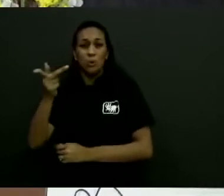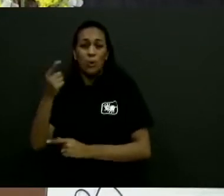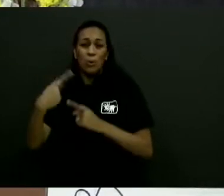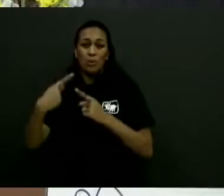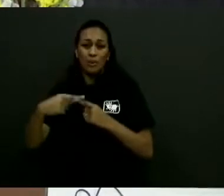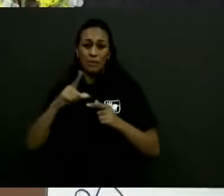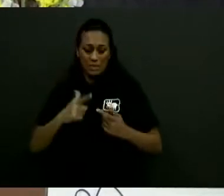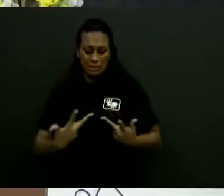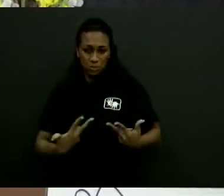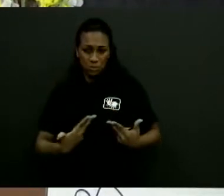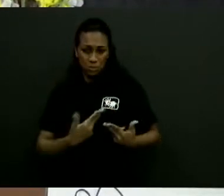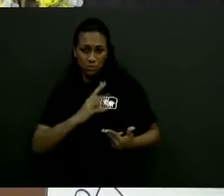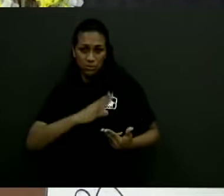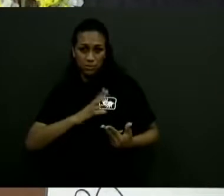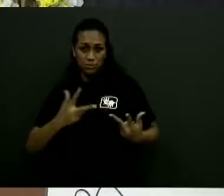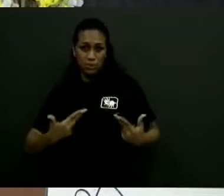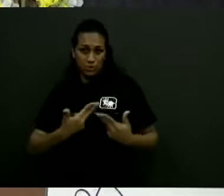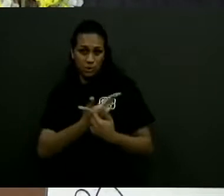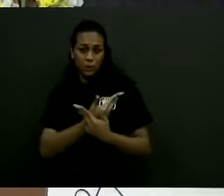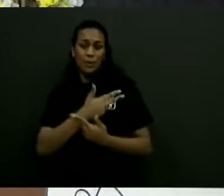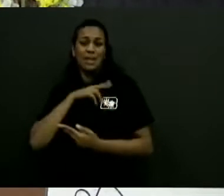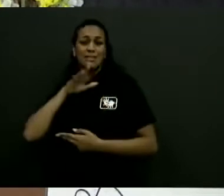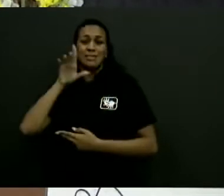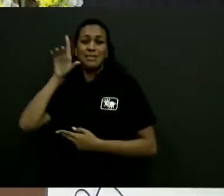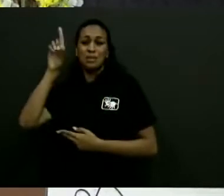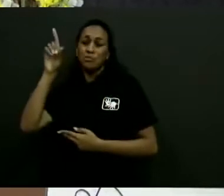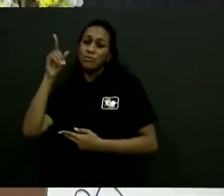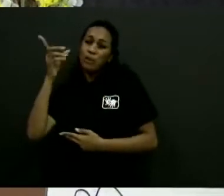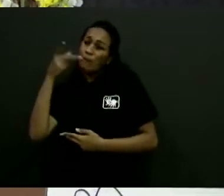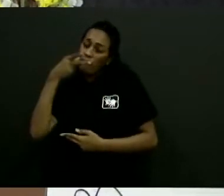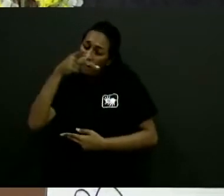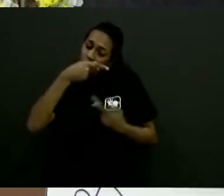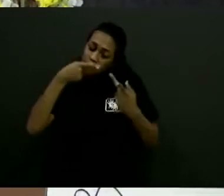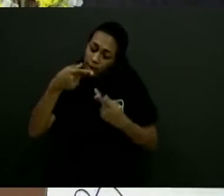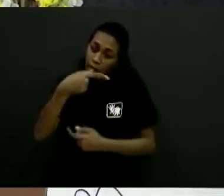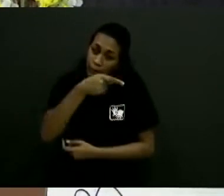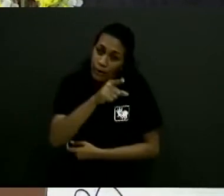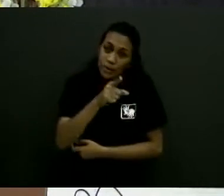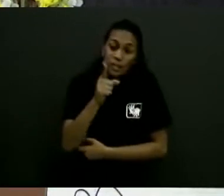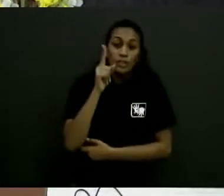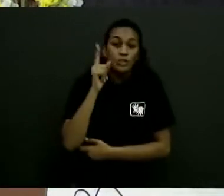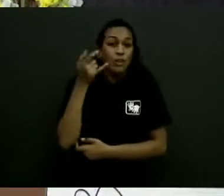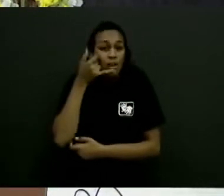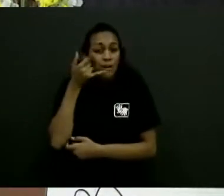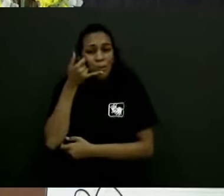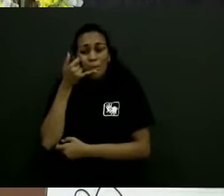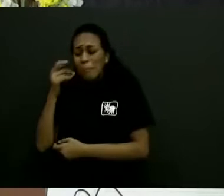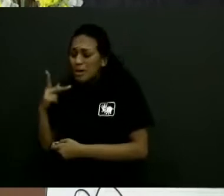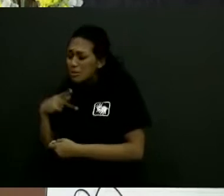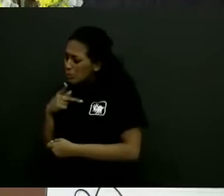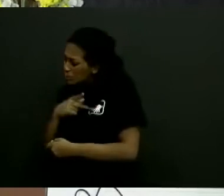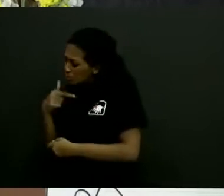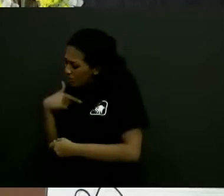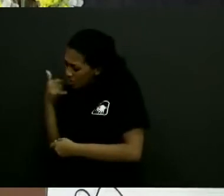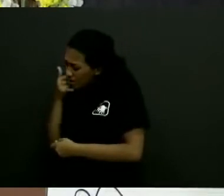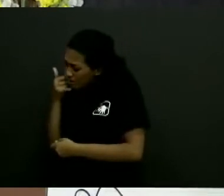é bem longe, fui visitar ele, Deus colocou no meu coração, fui lá ver ele. E nesse dia ele ligou para mim e falou: pastor Marcos, eu estou te